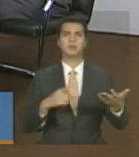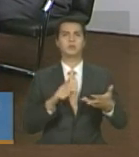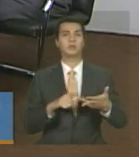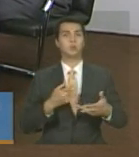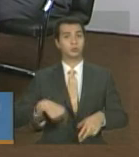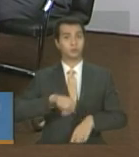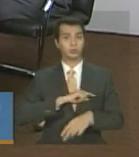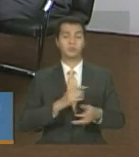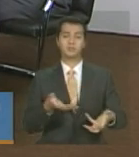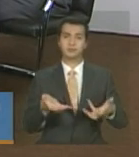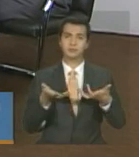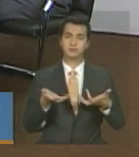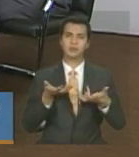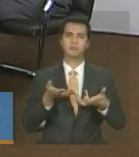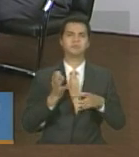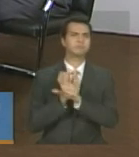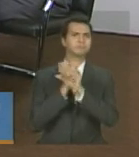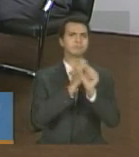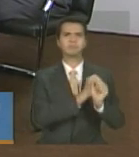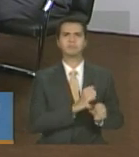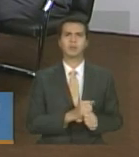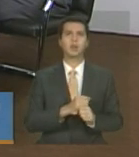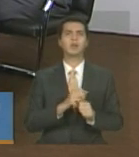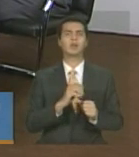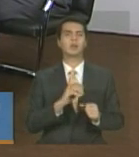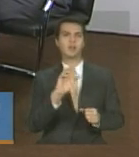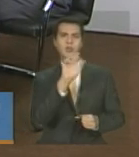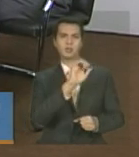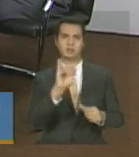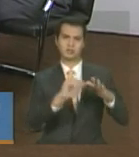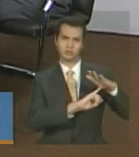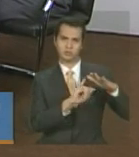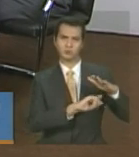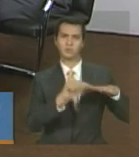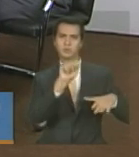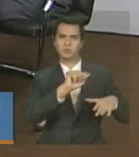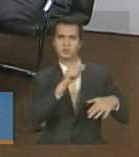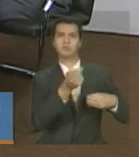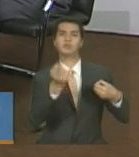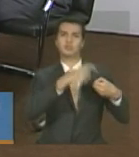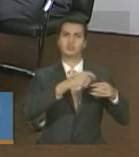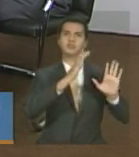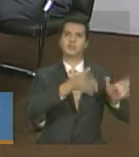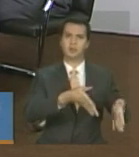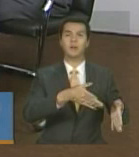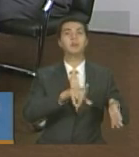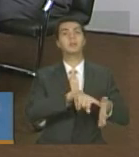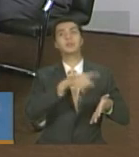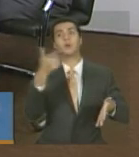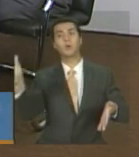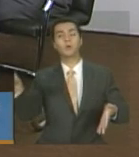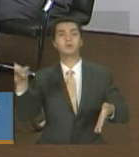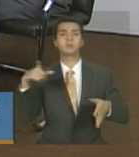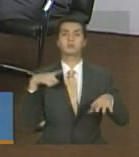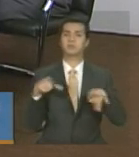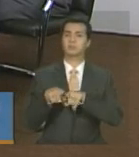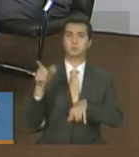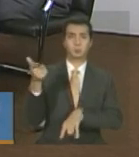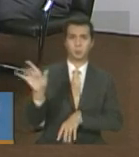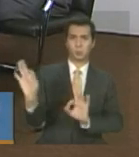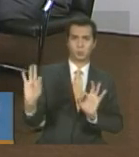que têm convênio ou parceria, mas todas aquelas que estão inscritas nos conselhos municipais de assistência social.